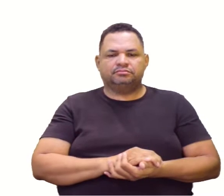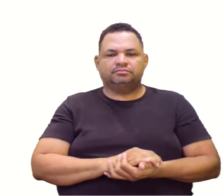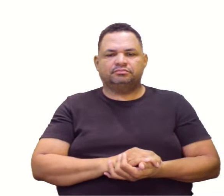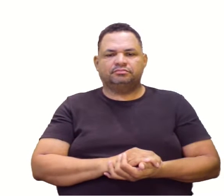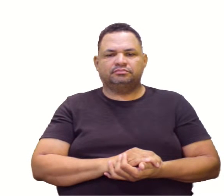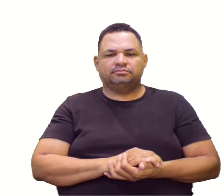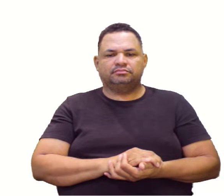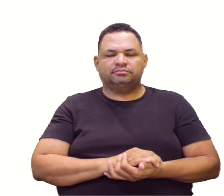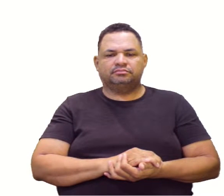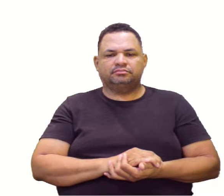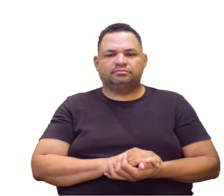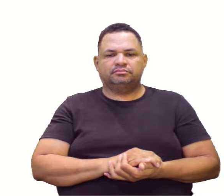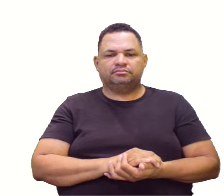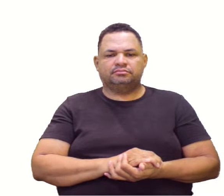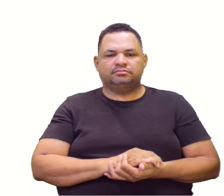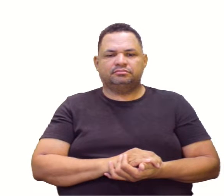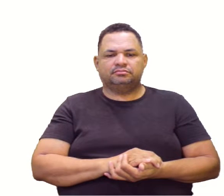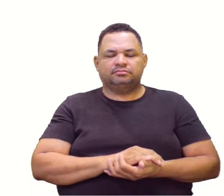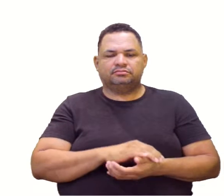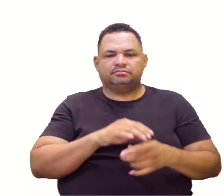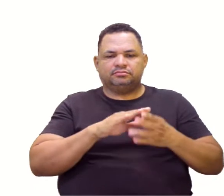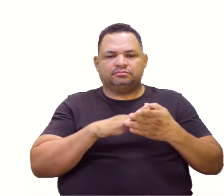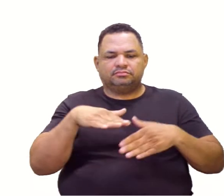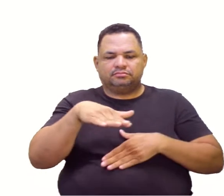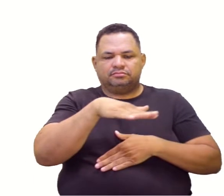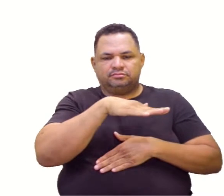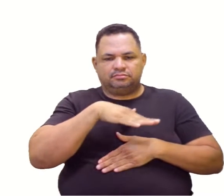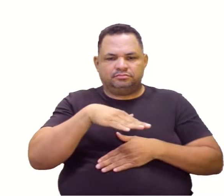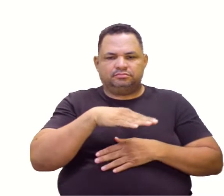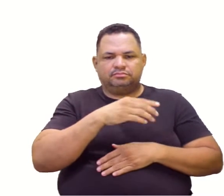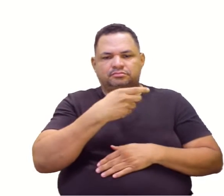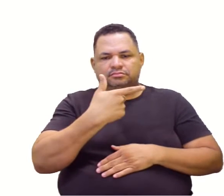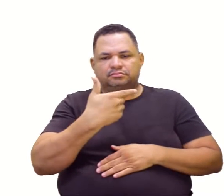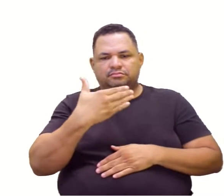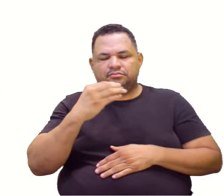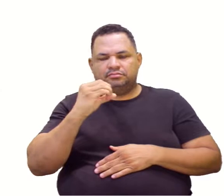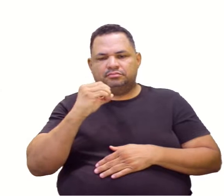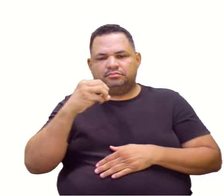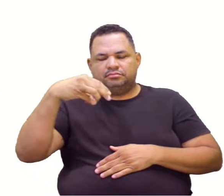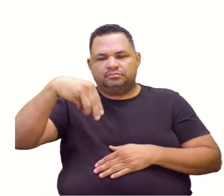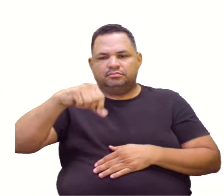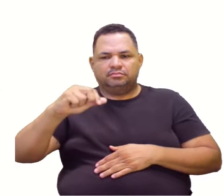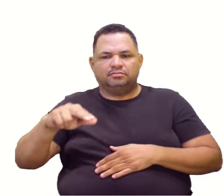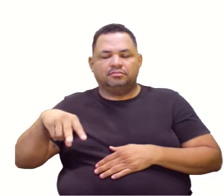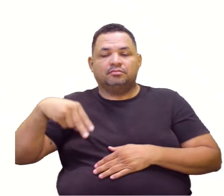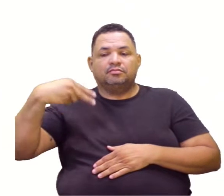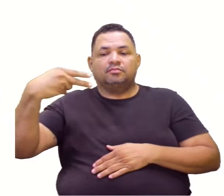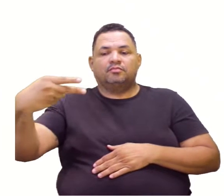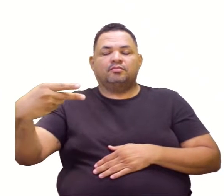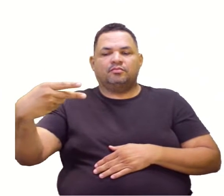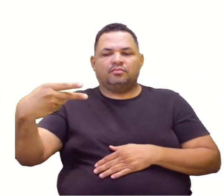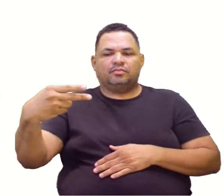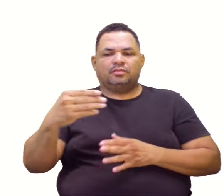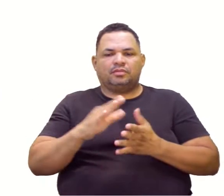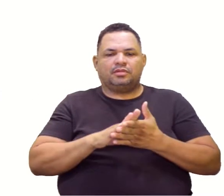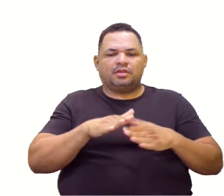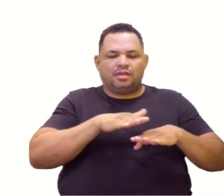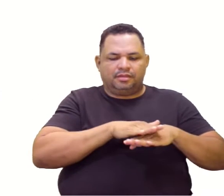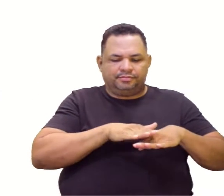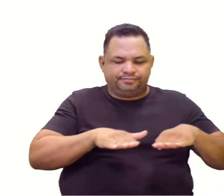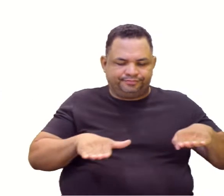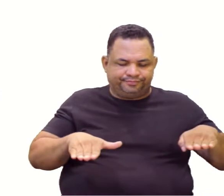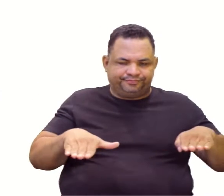5. Beleza. Quanto que a gente tem de área? 20 metros quadrados. Tá. Só que eu quero revestir isso aqui